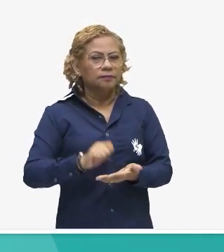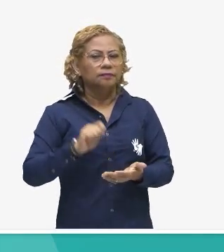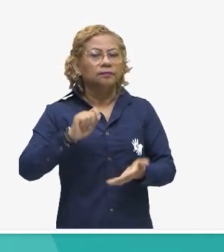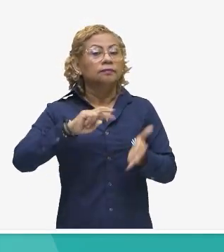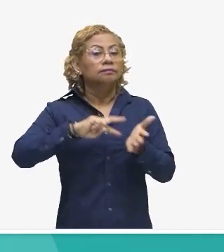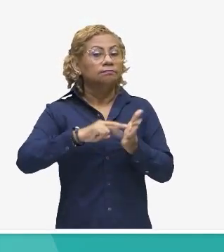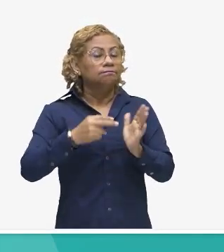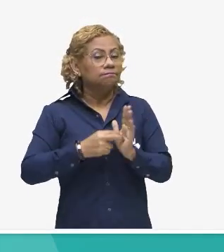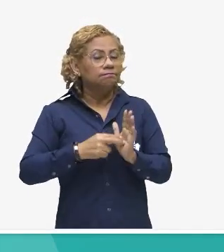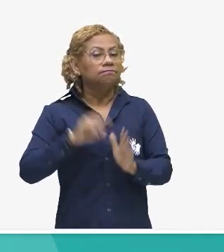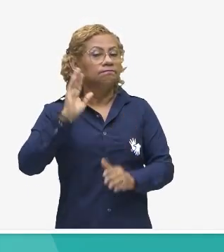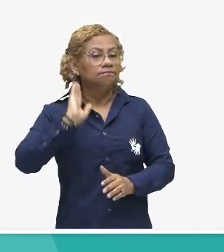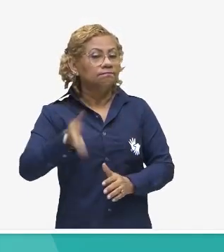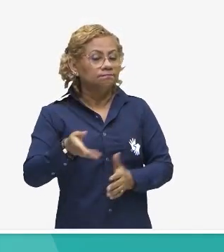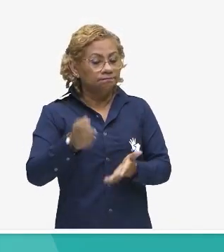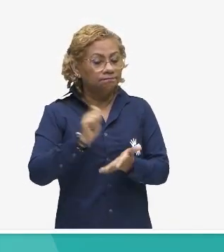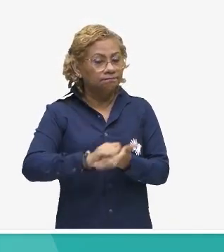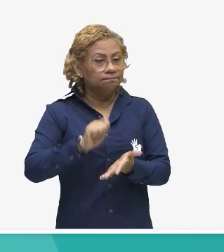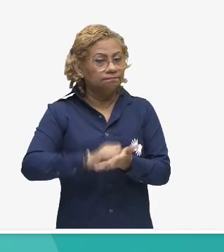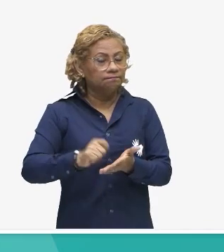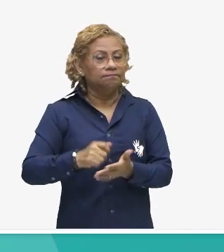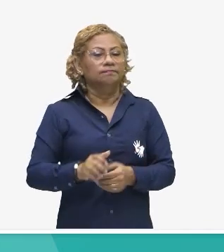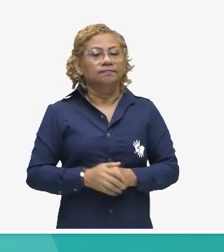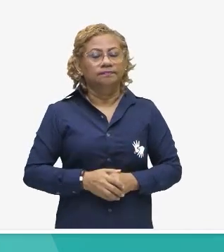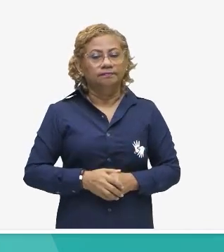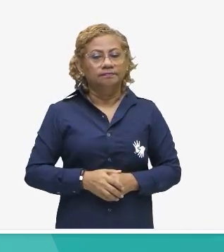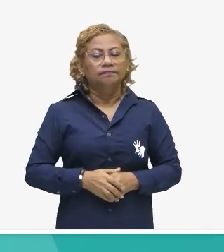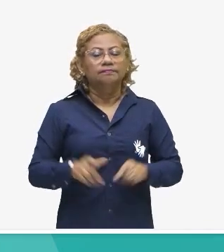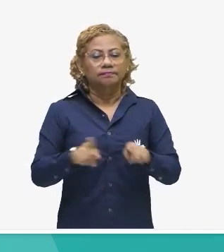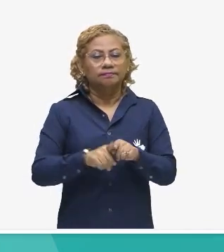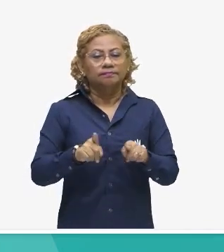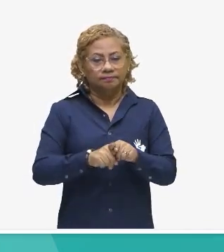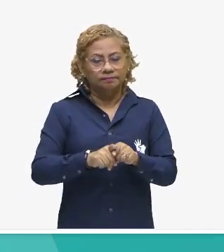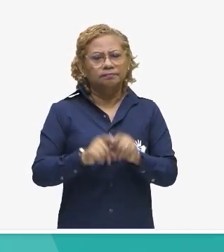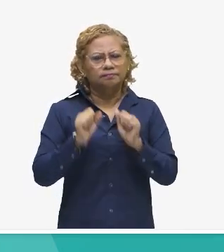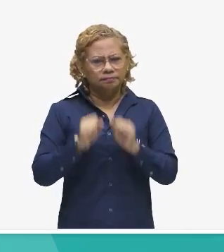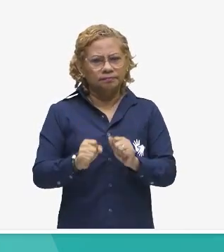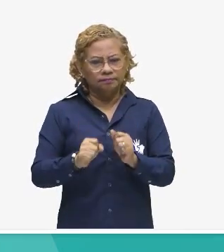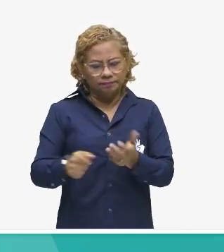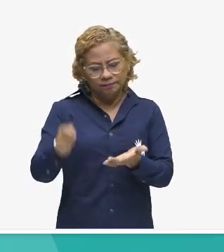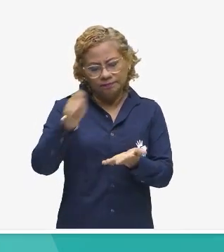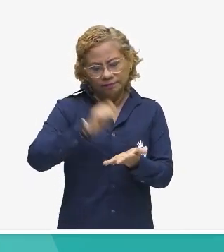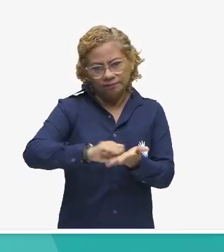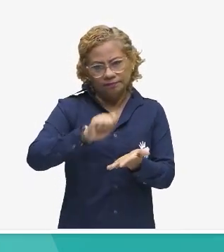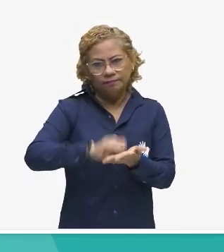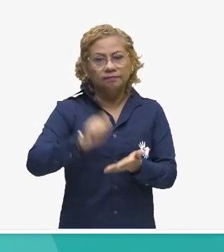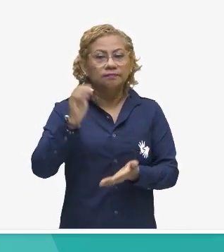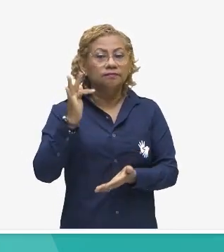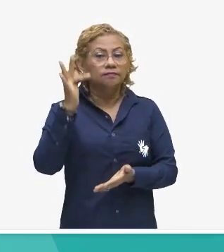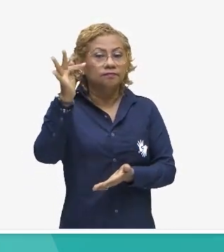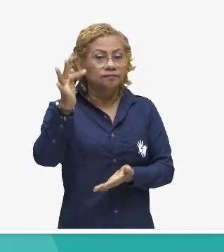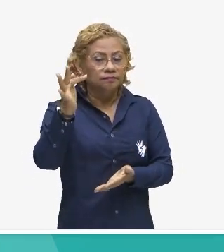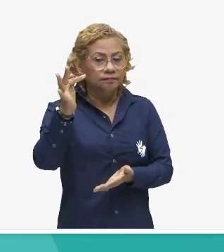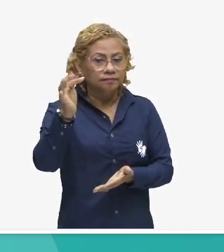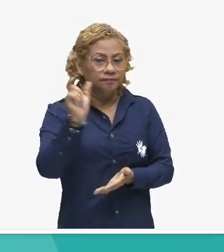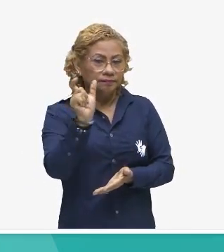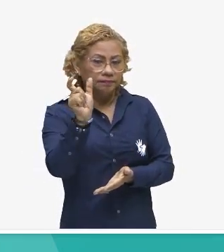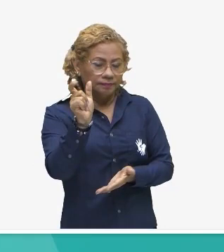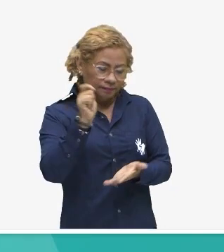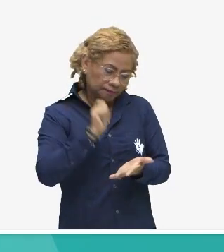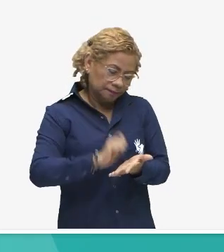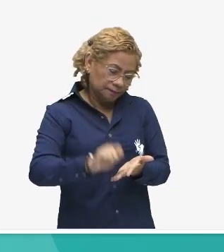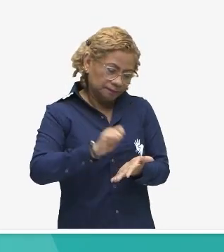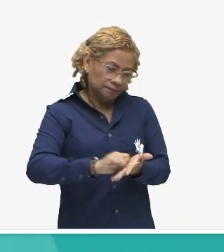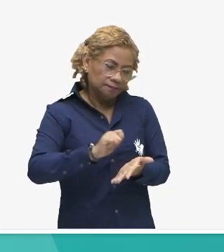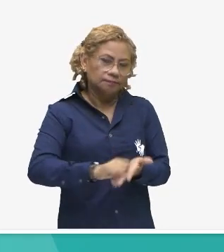posso dizer que eu irei escrever, futuramente. Então, ele passa